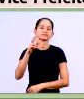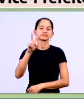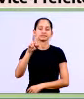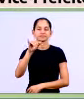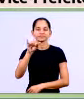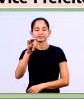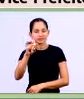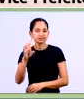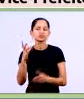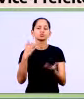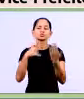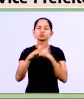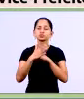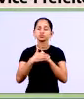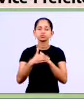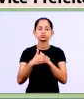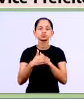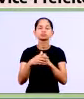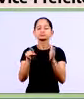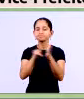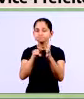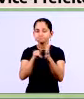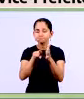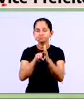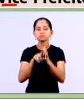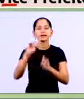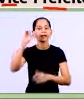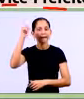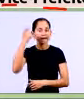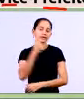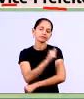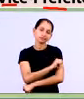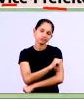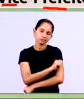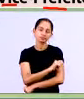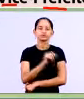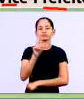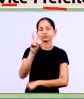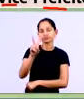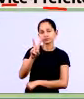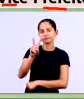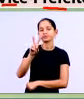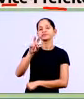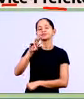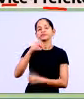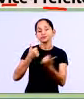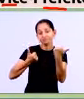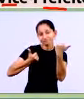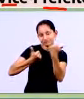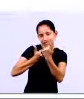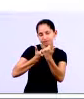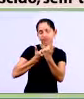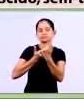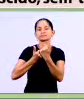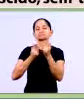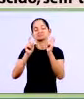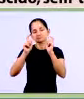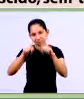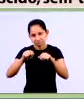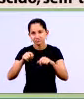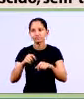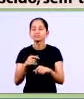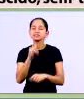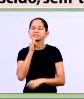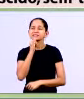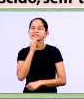também continua com hífen, não perdeu. Ex-aluno, vice-prefeito, soto, sei lá, fugiu um